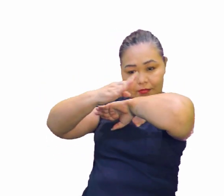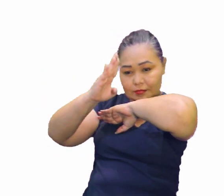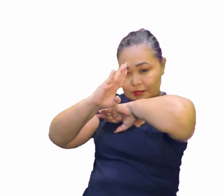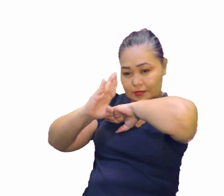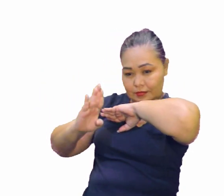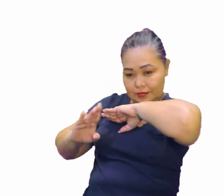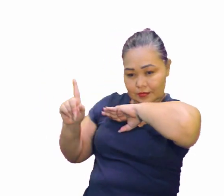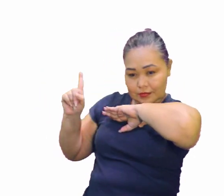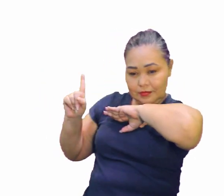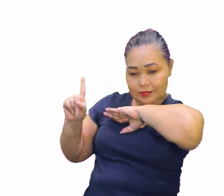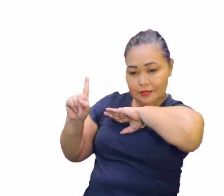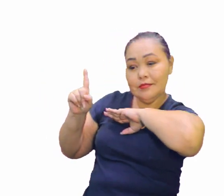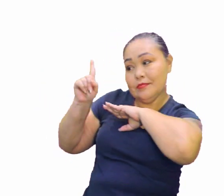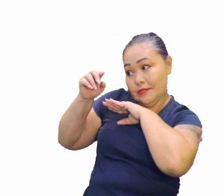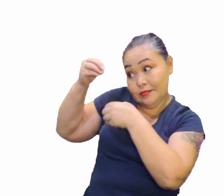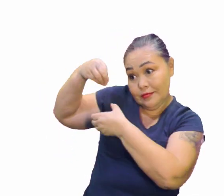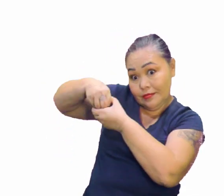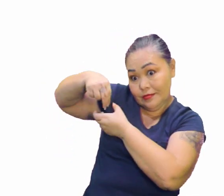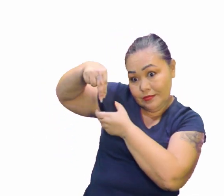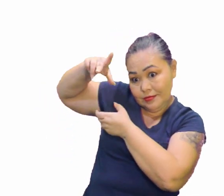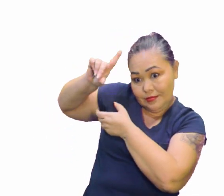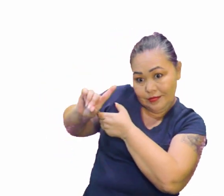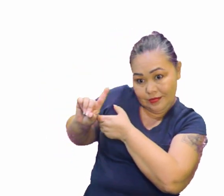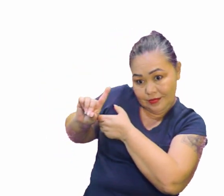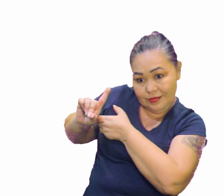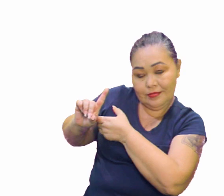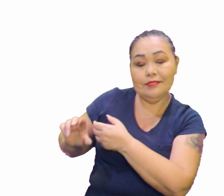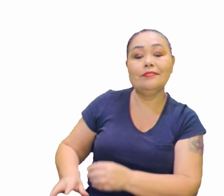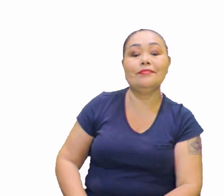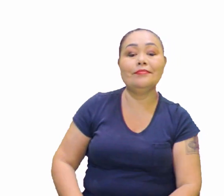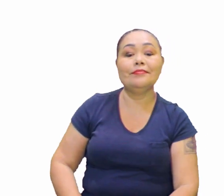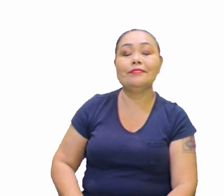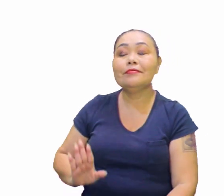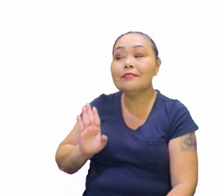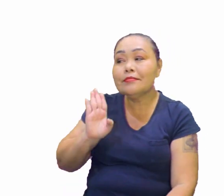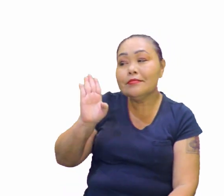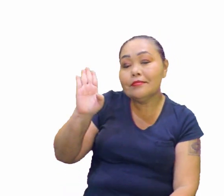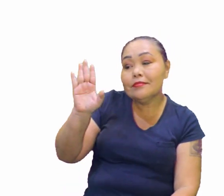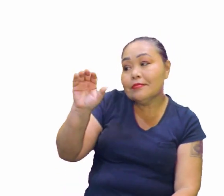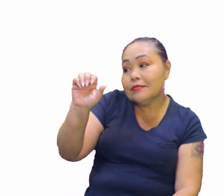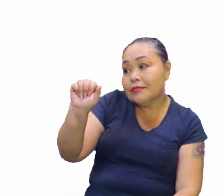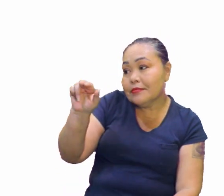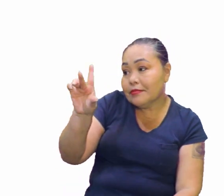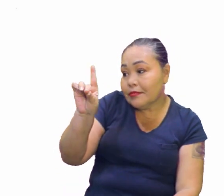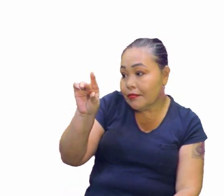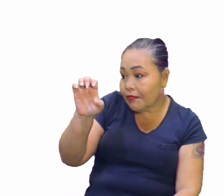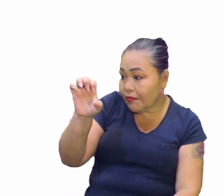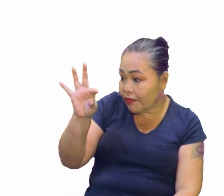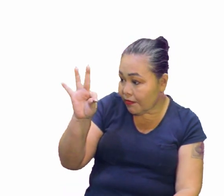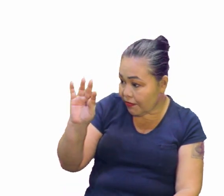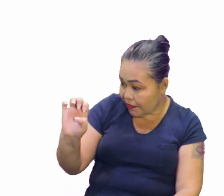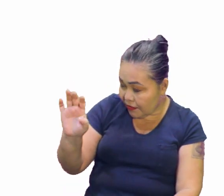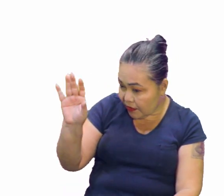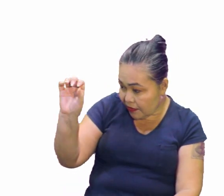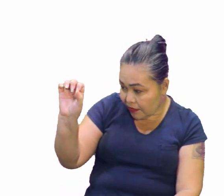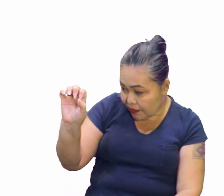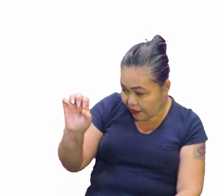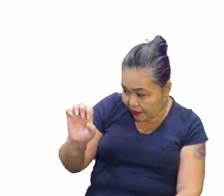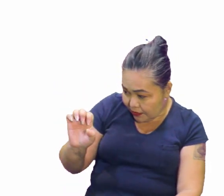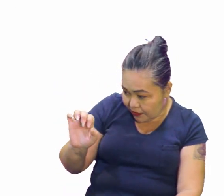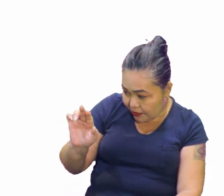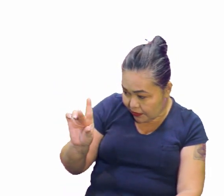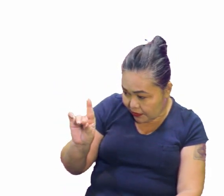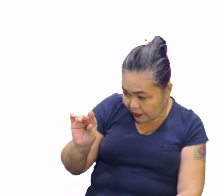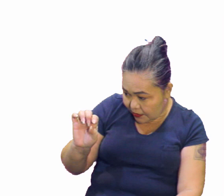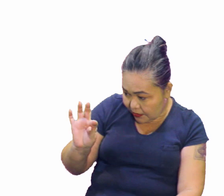brasileira, inclusive no Nordeste, ok? Ele adentra o Sudeste. Vou apagar.